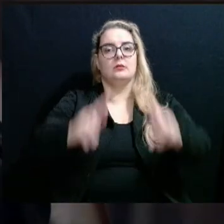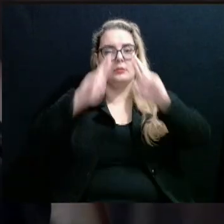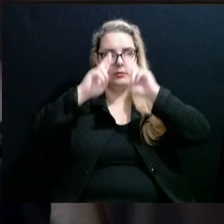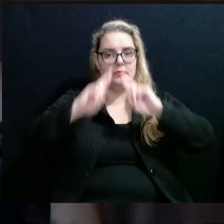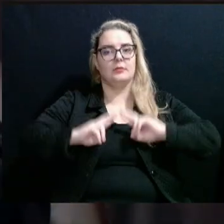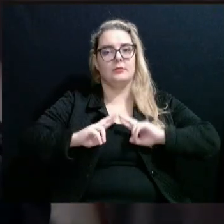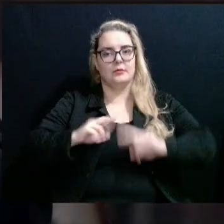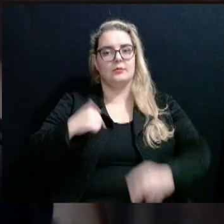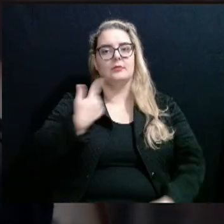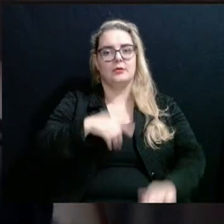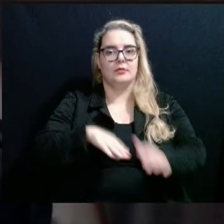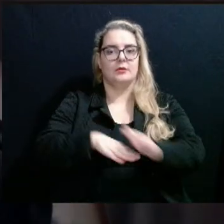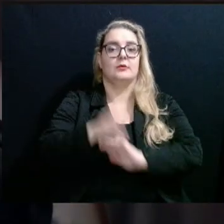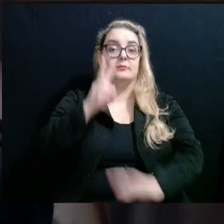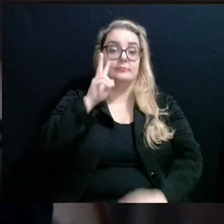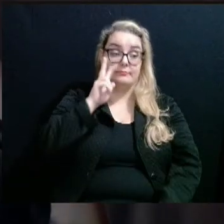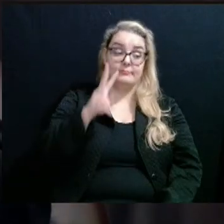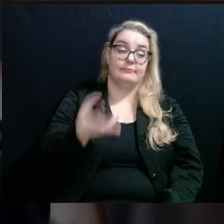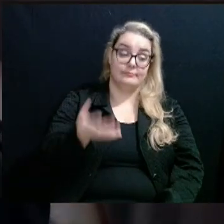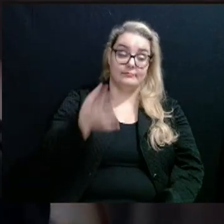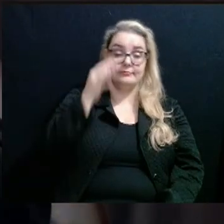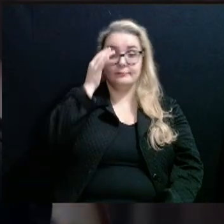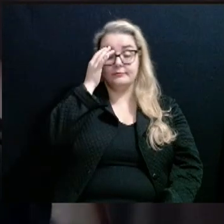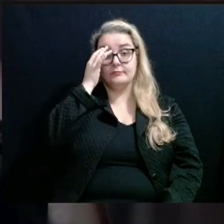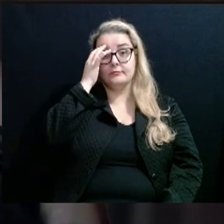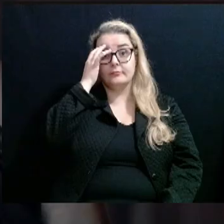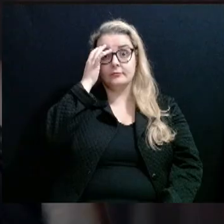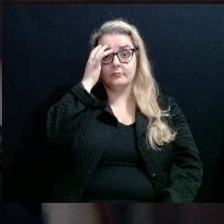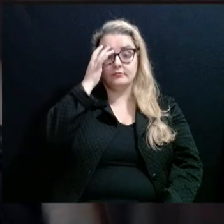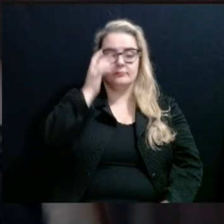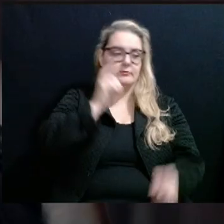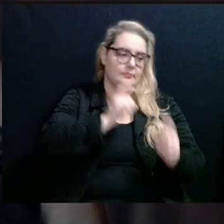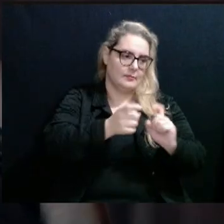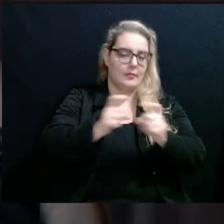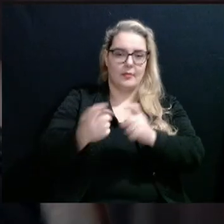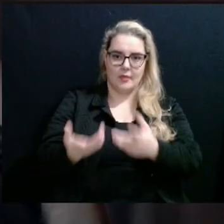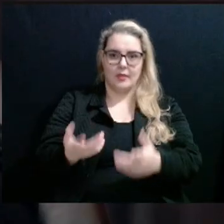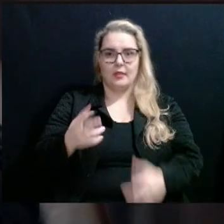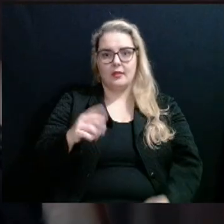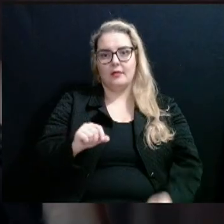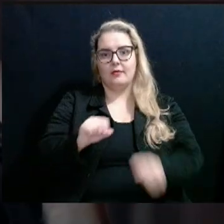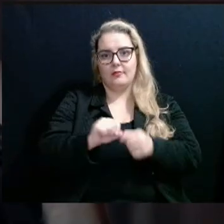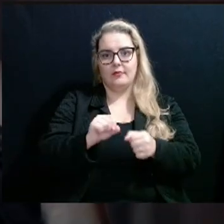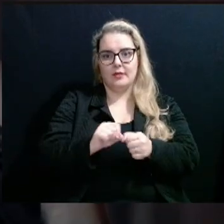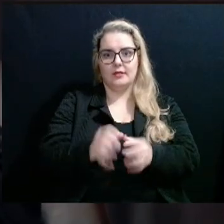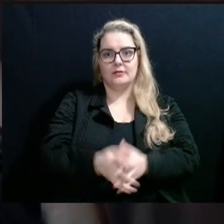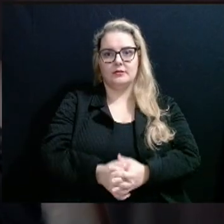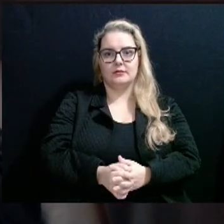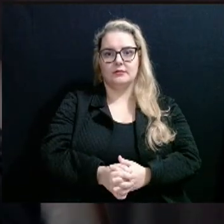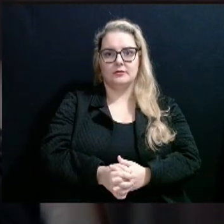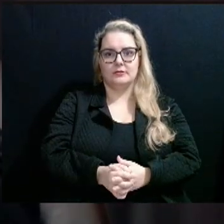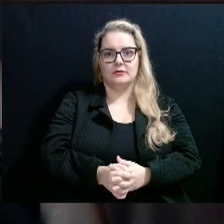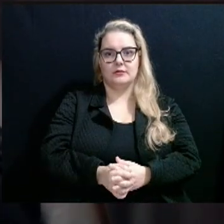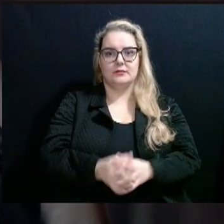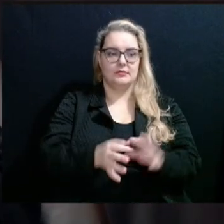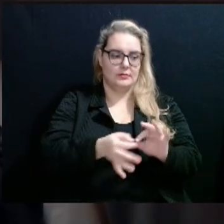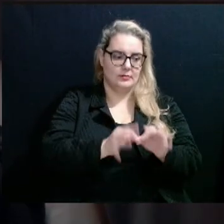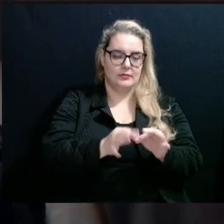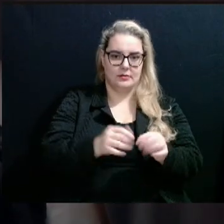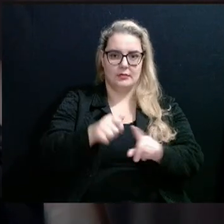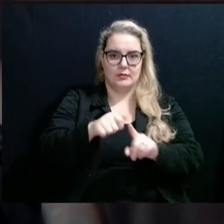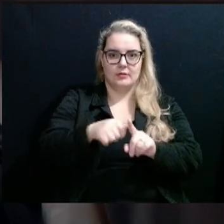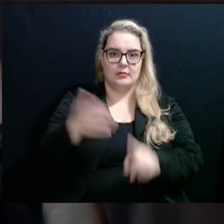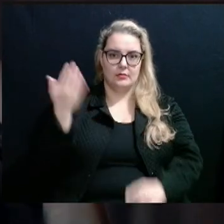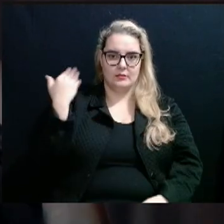ver nas reuniões, Uhum. uma oficina mês passado,